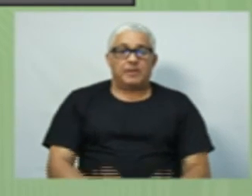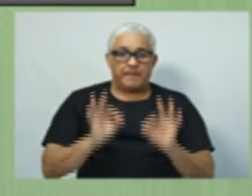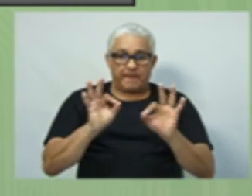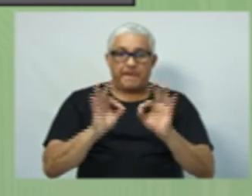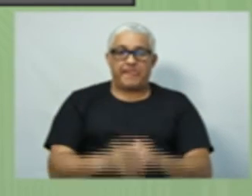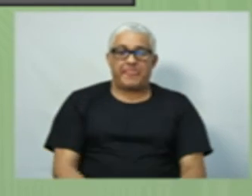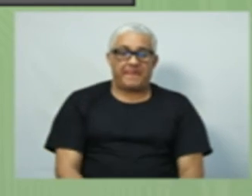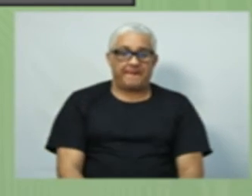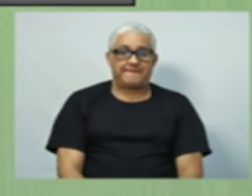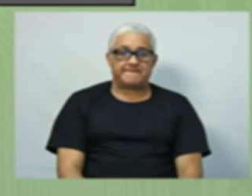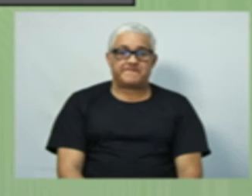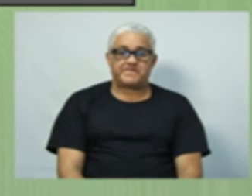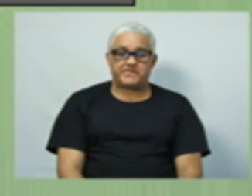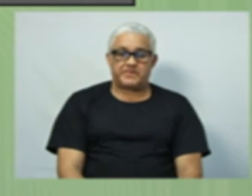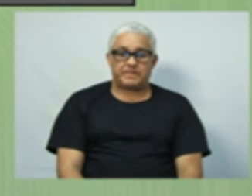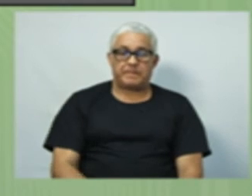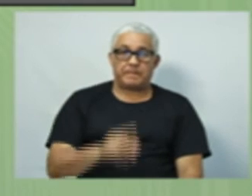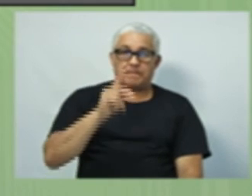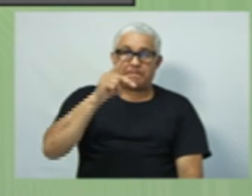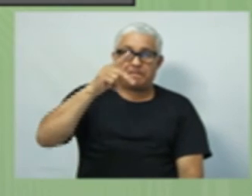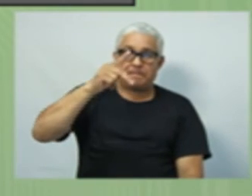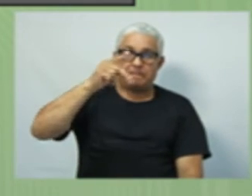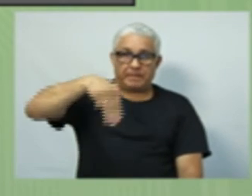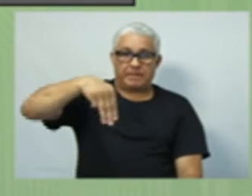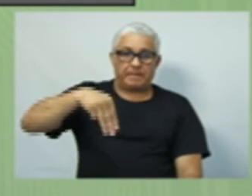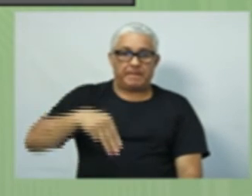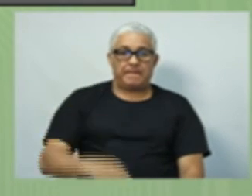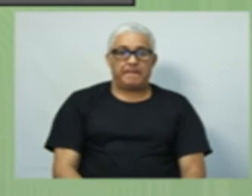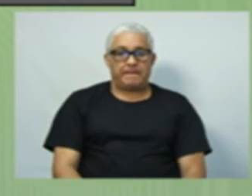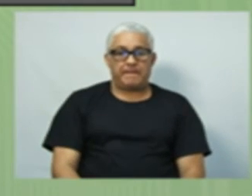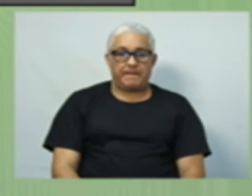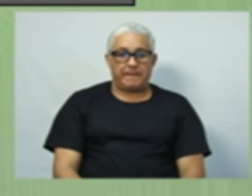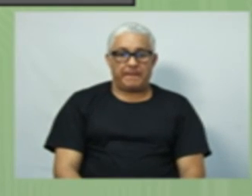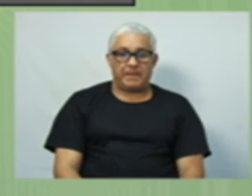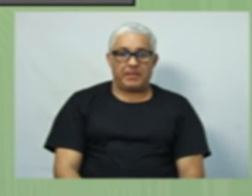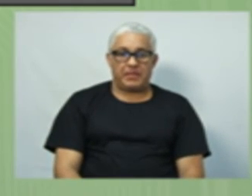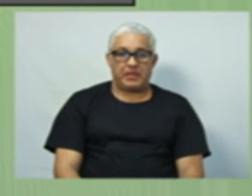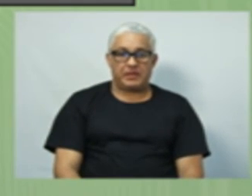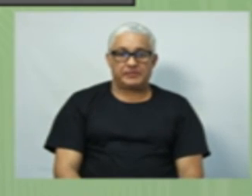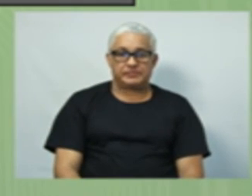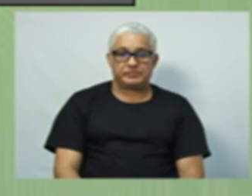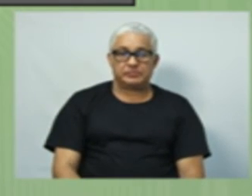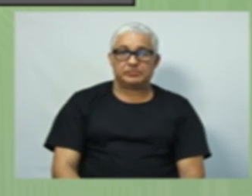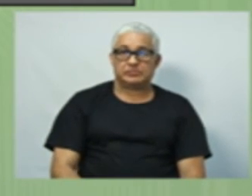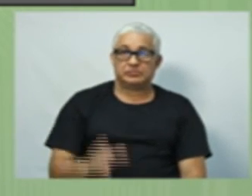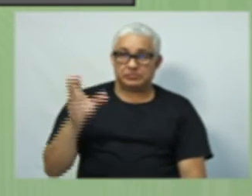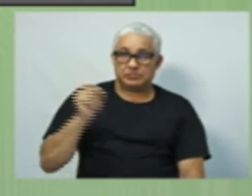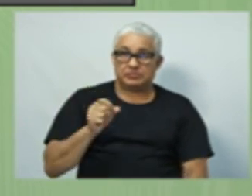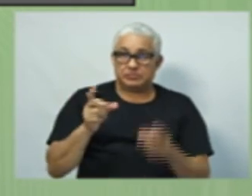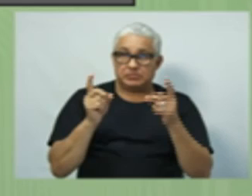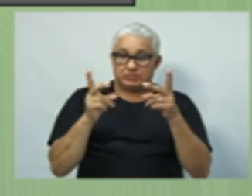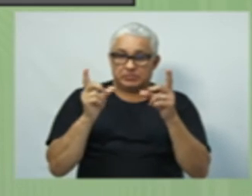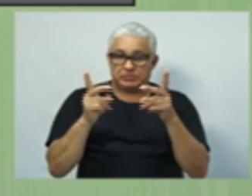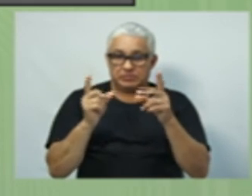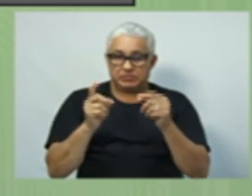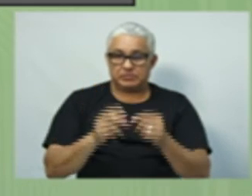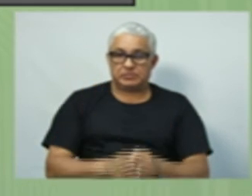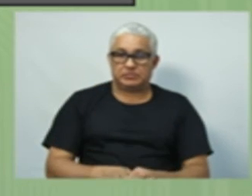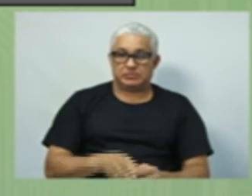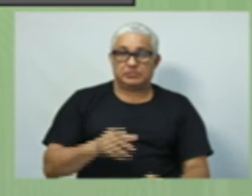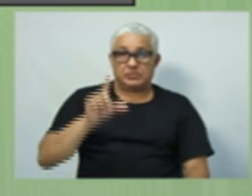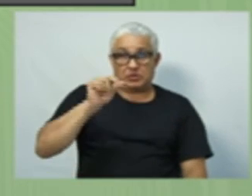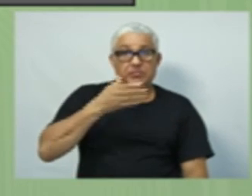pra gente passar aqui o prazo médio é de recebimento de vendas menor melhor